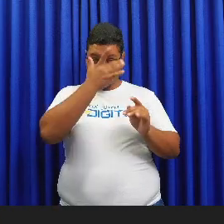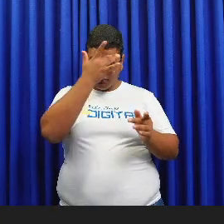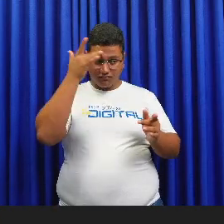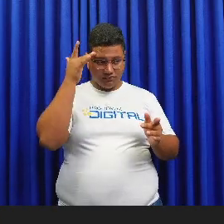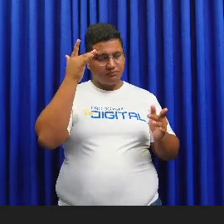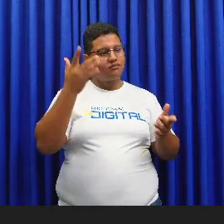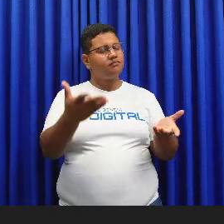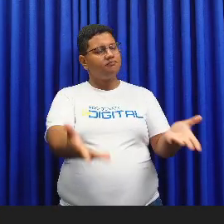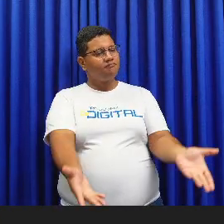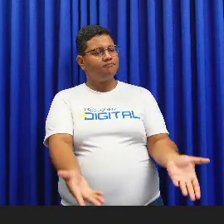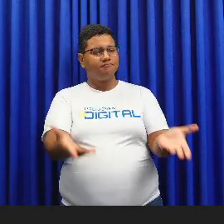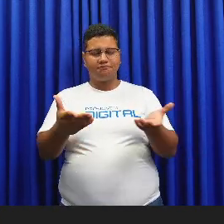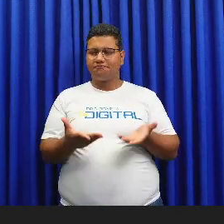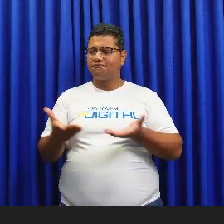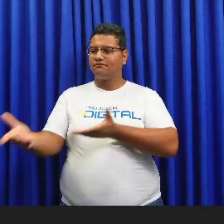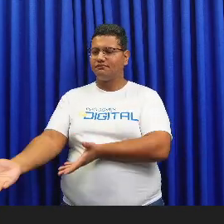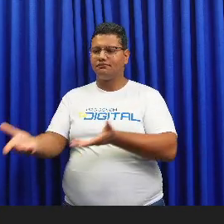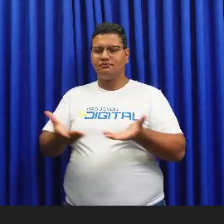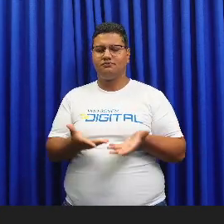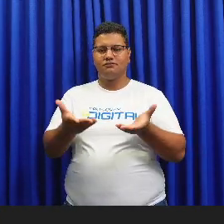convidados.